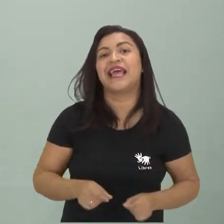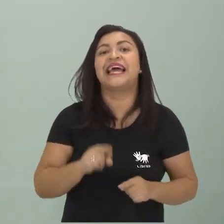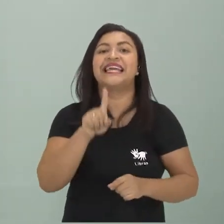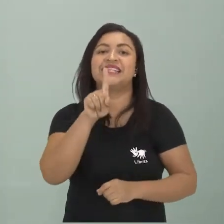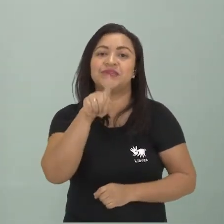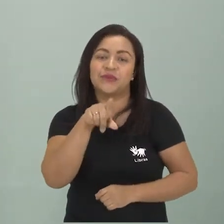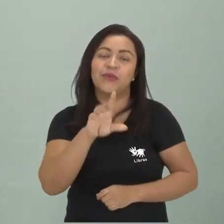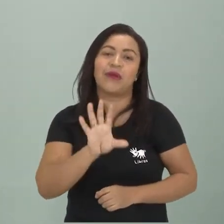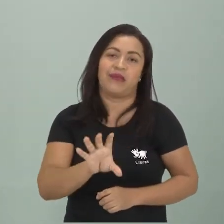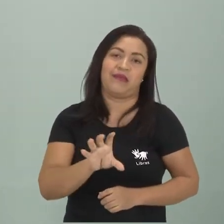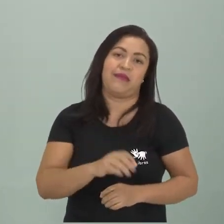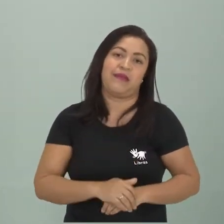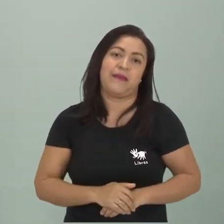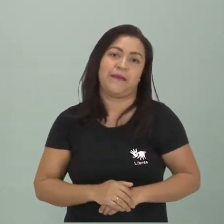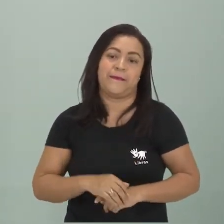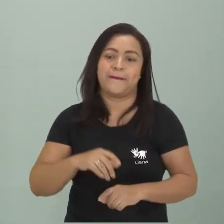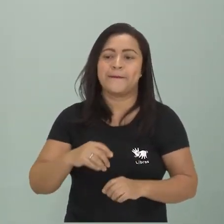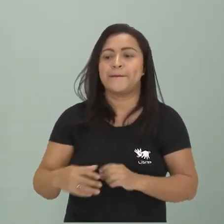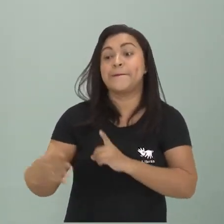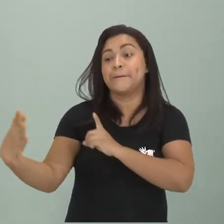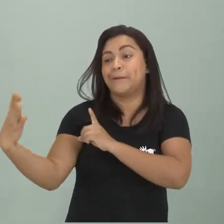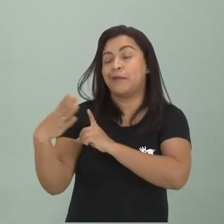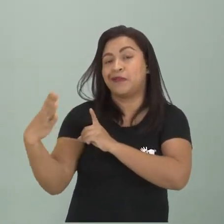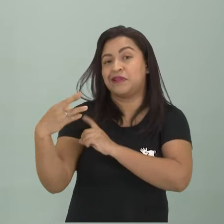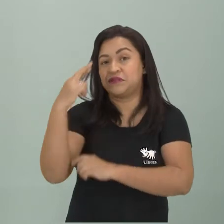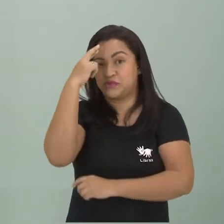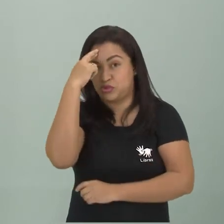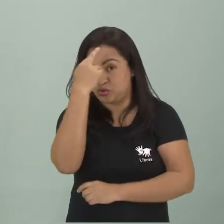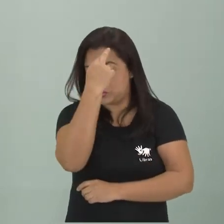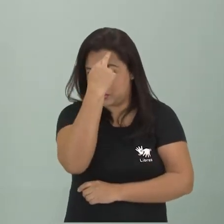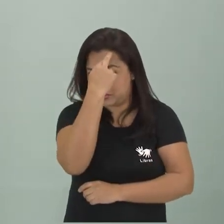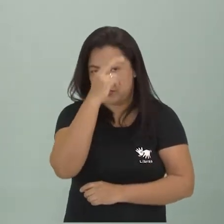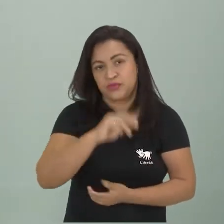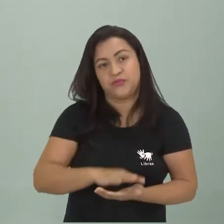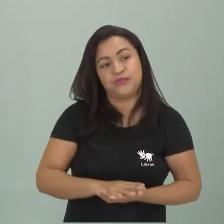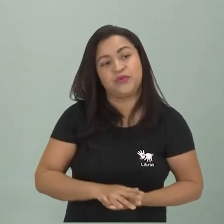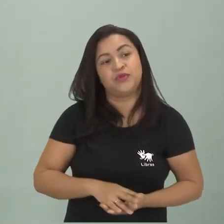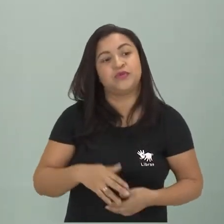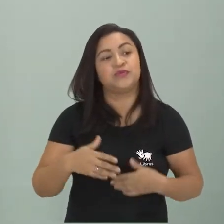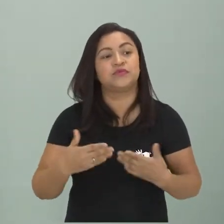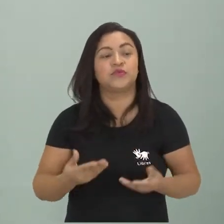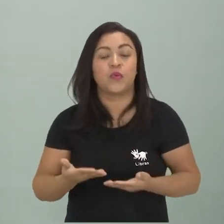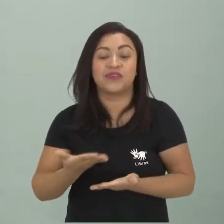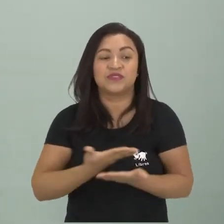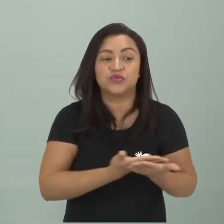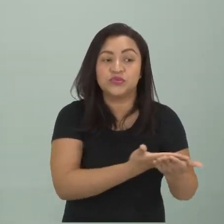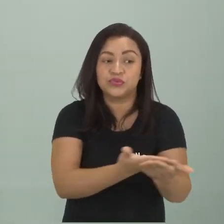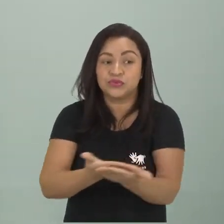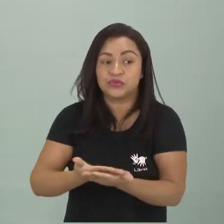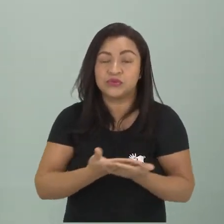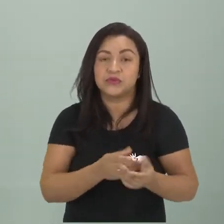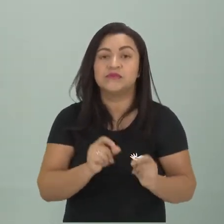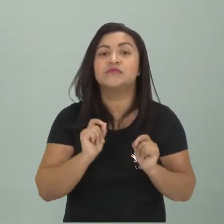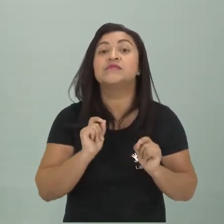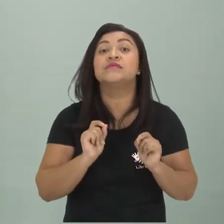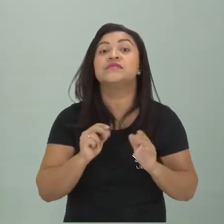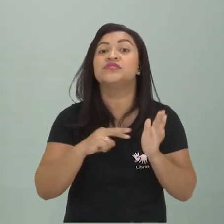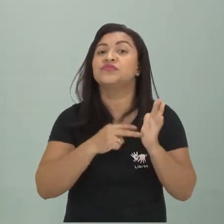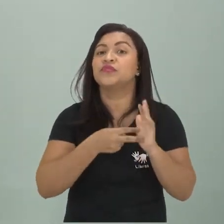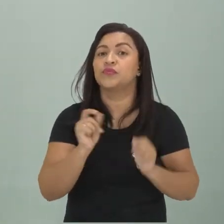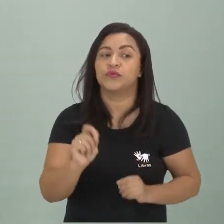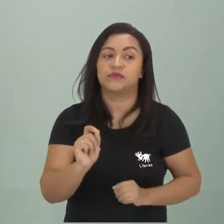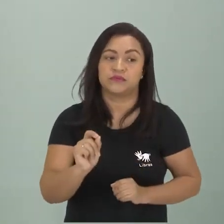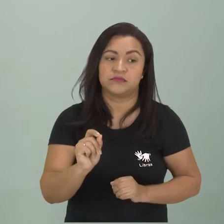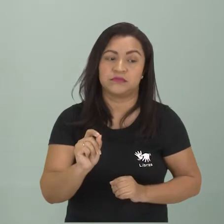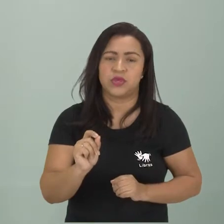histórico. Materialismo histórico são as condições dadas. Isso implica dizer o quê? A